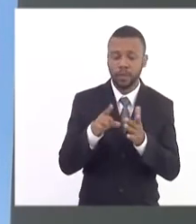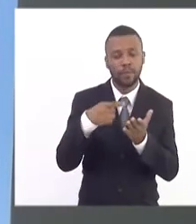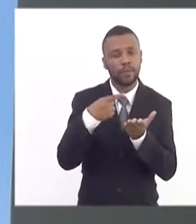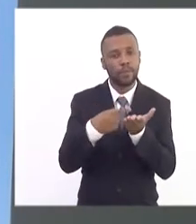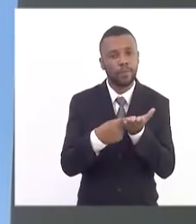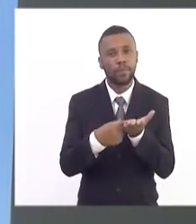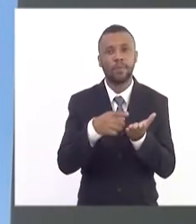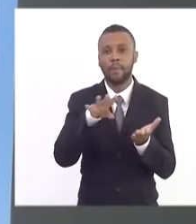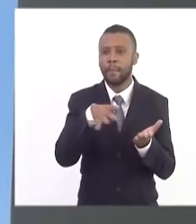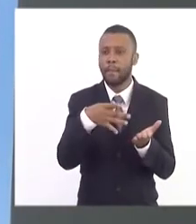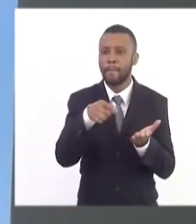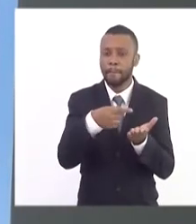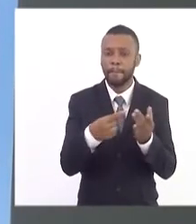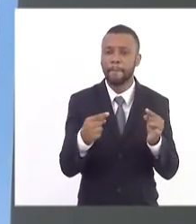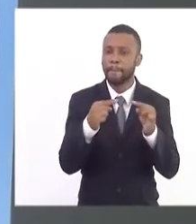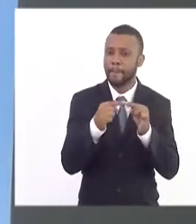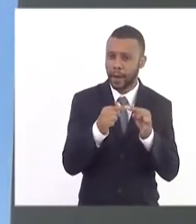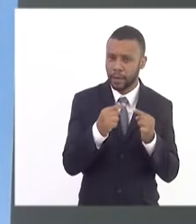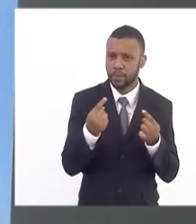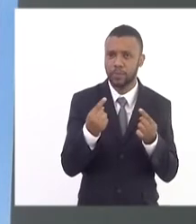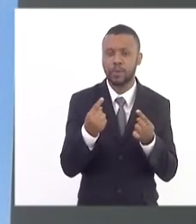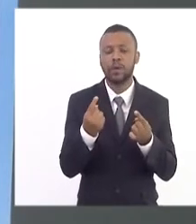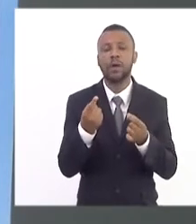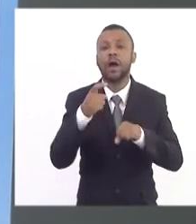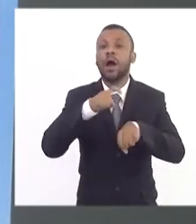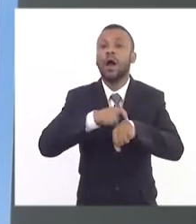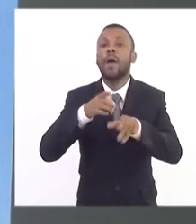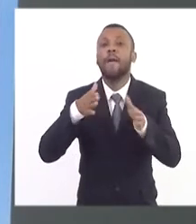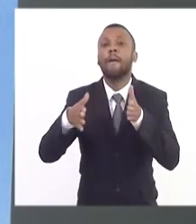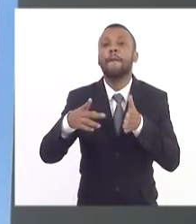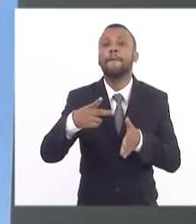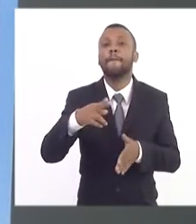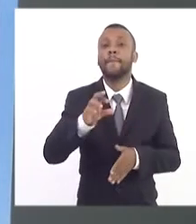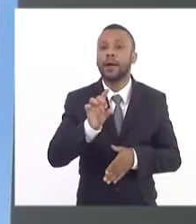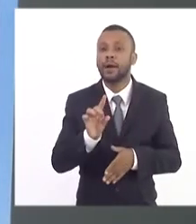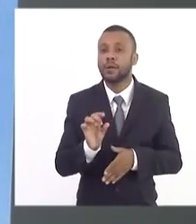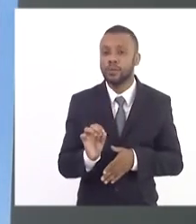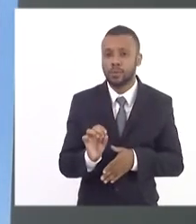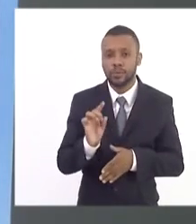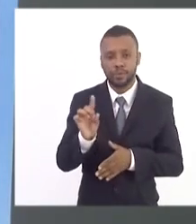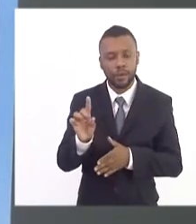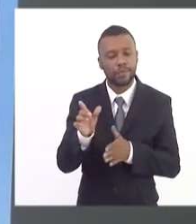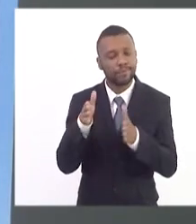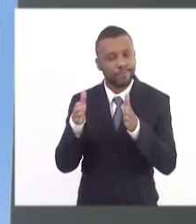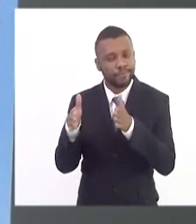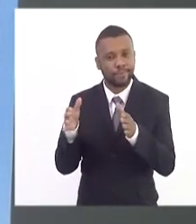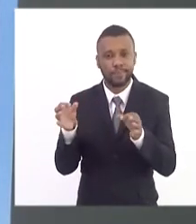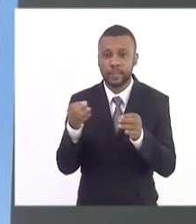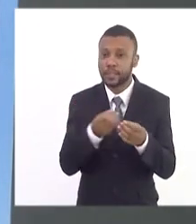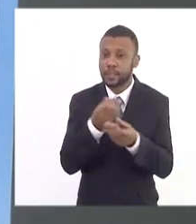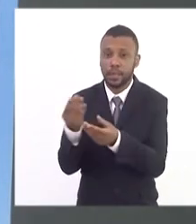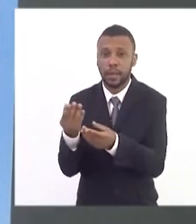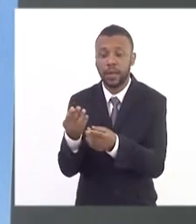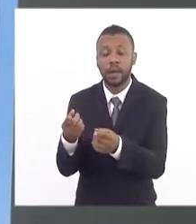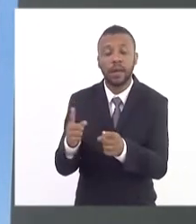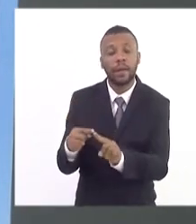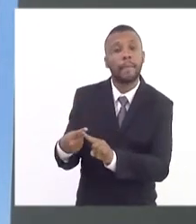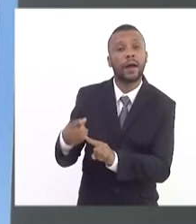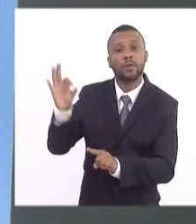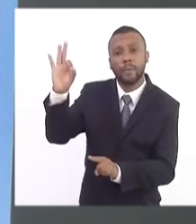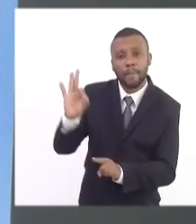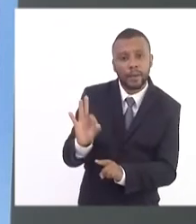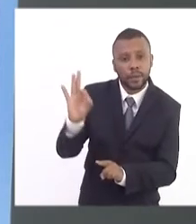os prazos de entrega dessas ações e os percentuais executados dessas mesmas